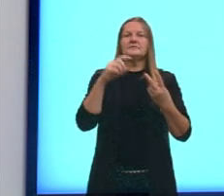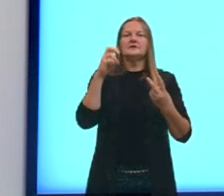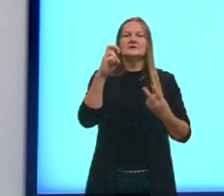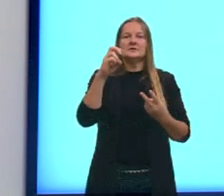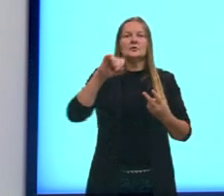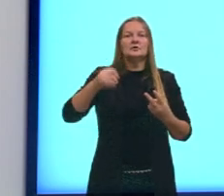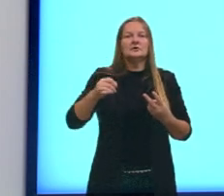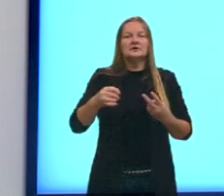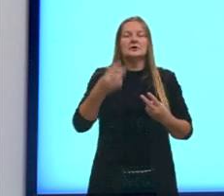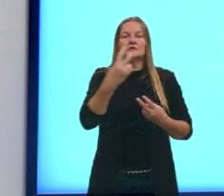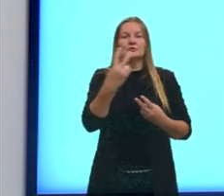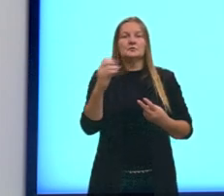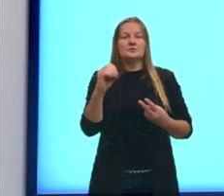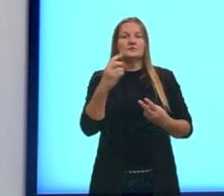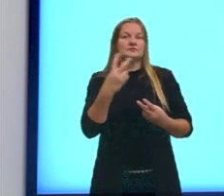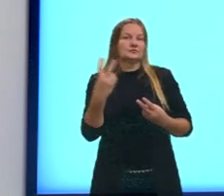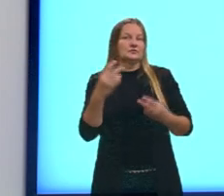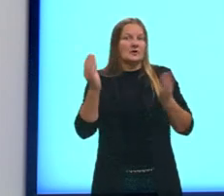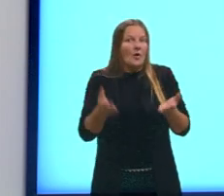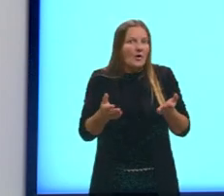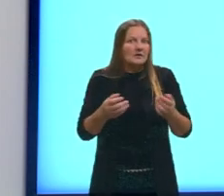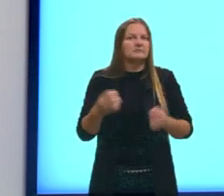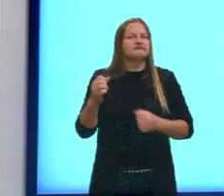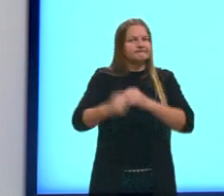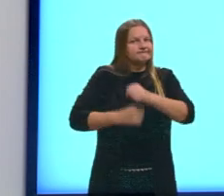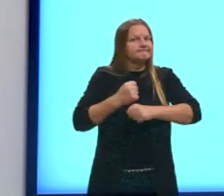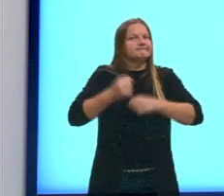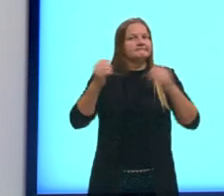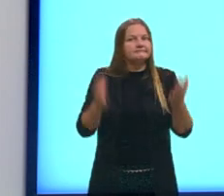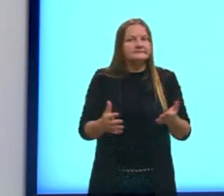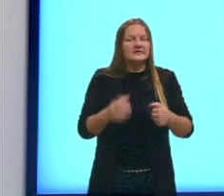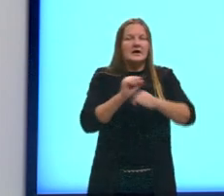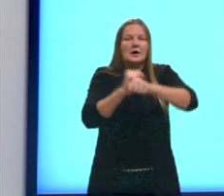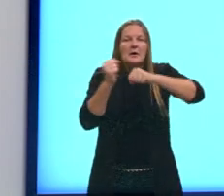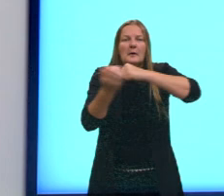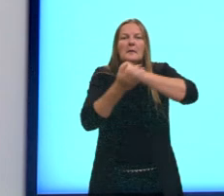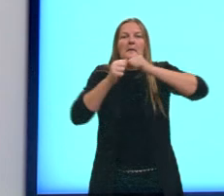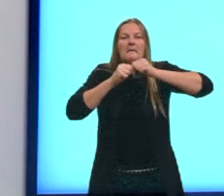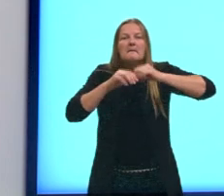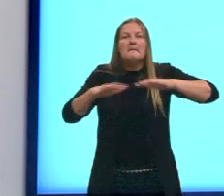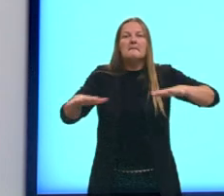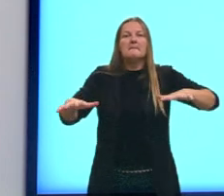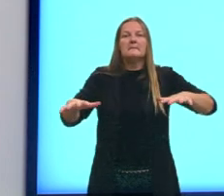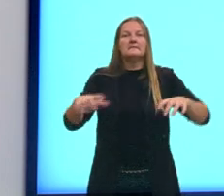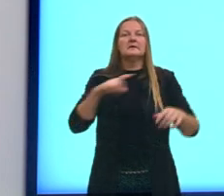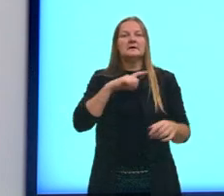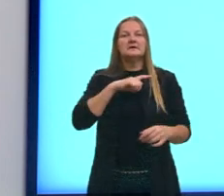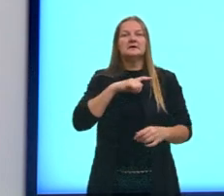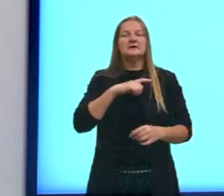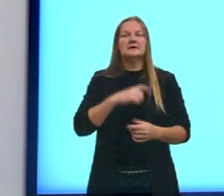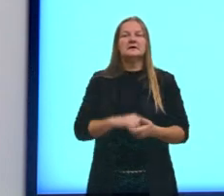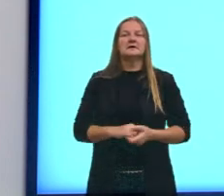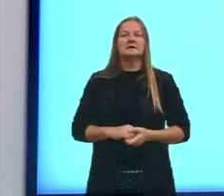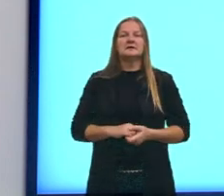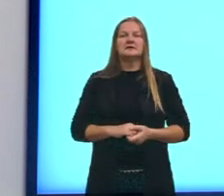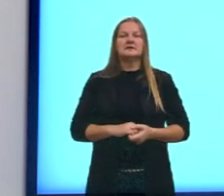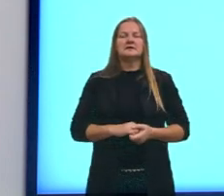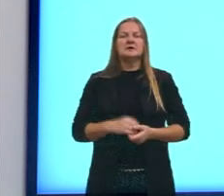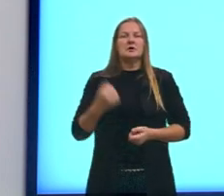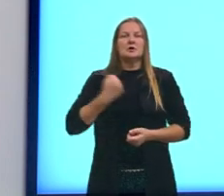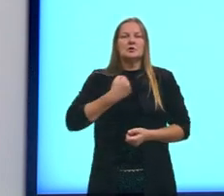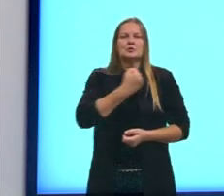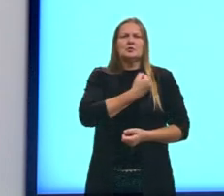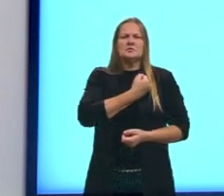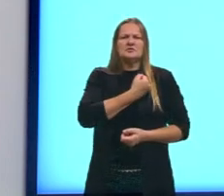dia cinco de Janeiro de 2022 a pandemia da cor 2019 elevou o número